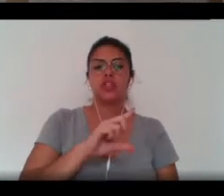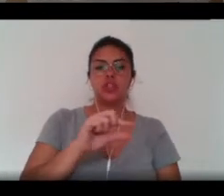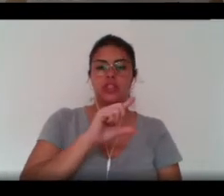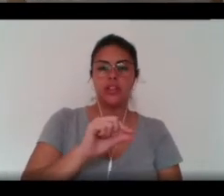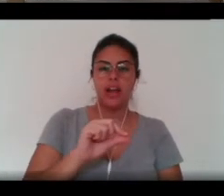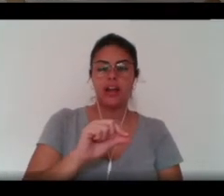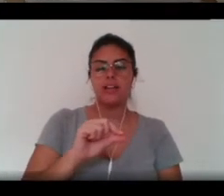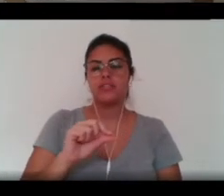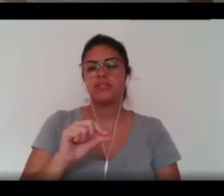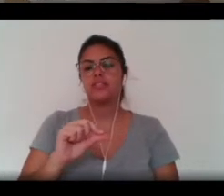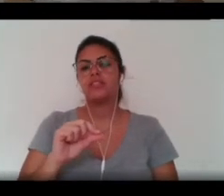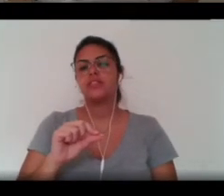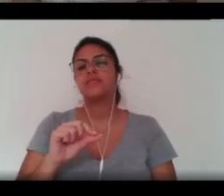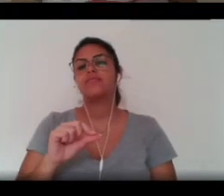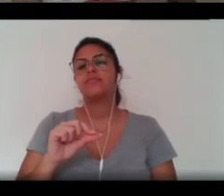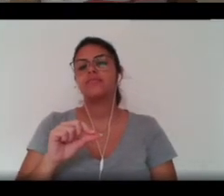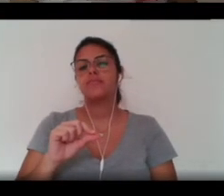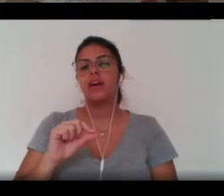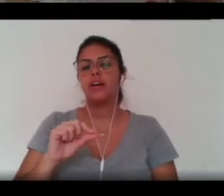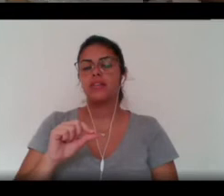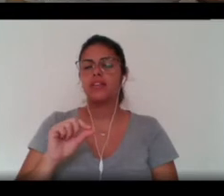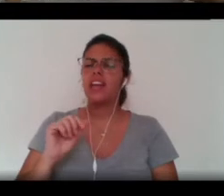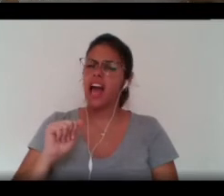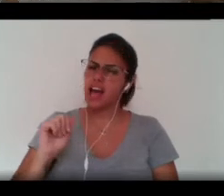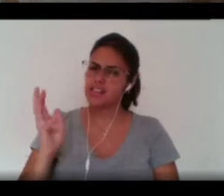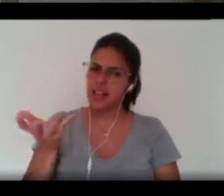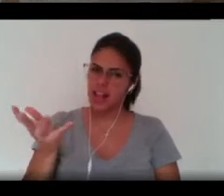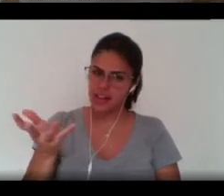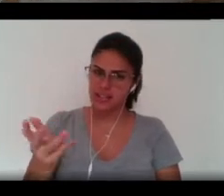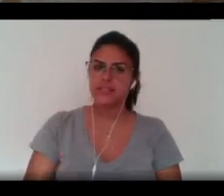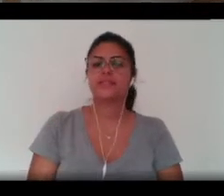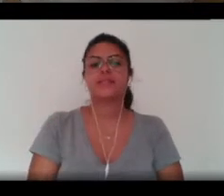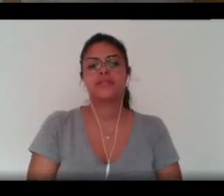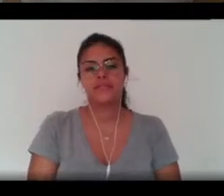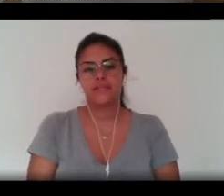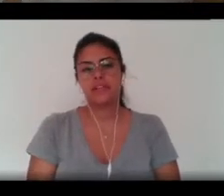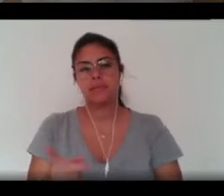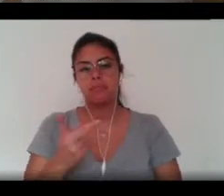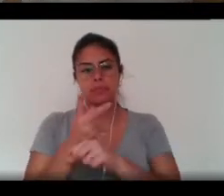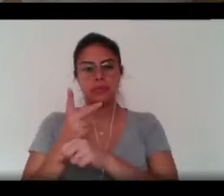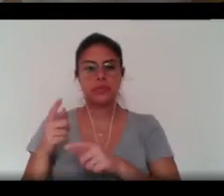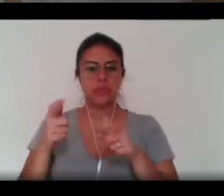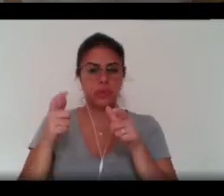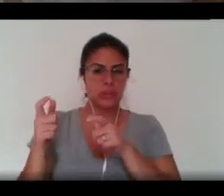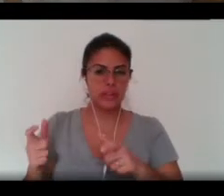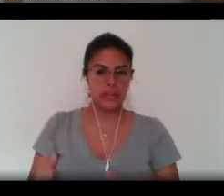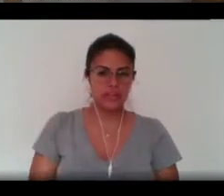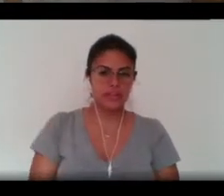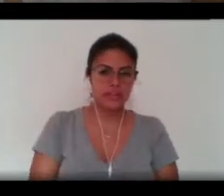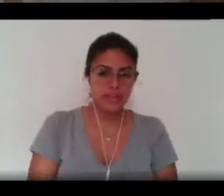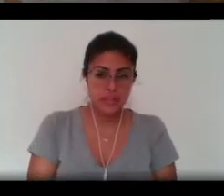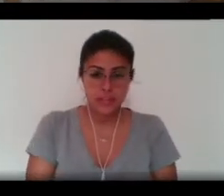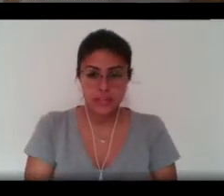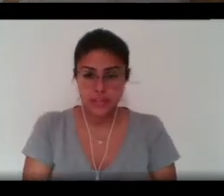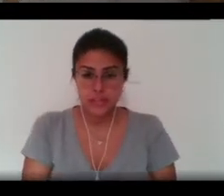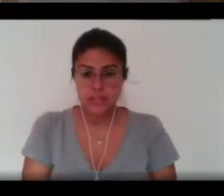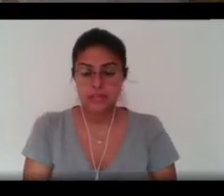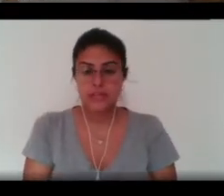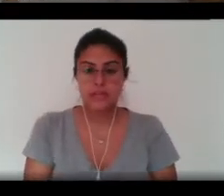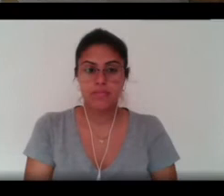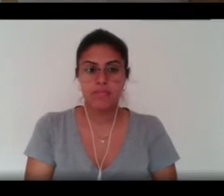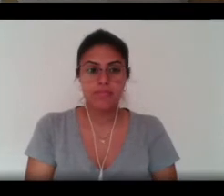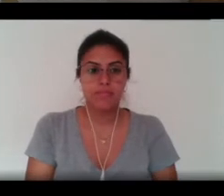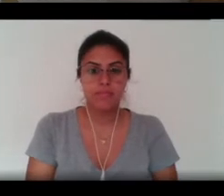da posição para o movimento do saco de areia. Tá? Deixa eu ver onde que eu vou fazer aqui. Deixa eu